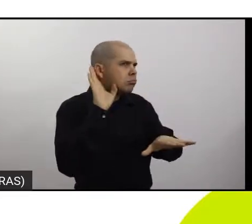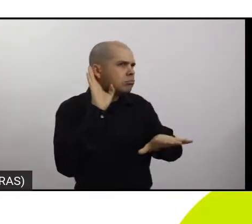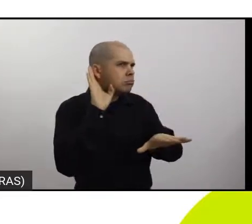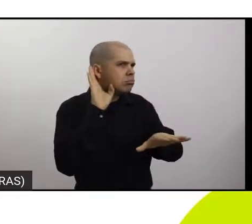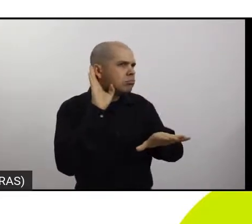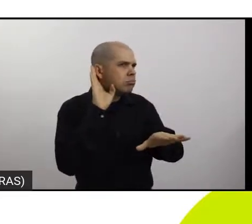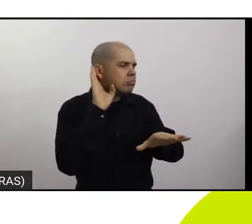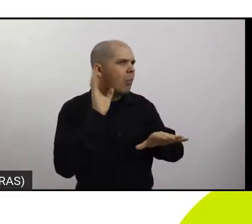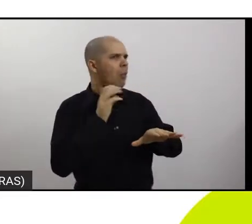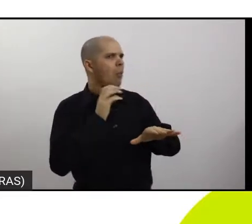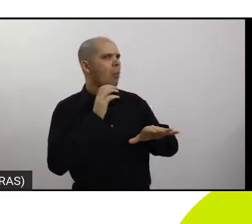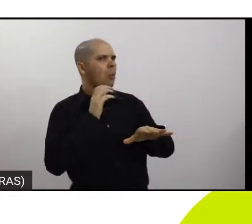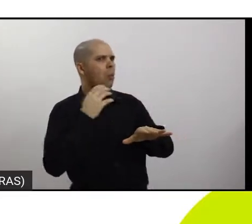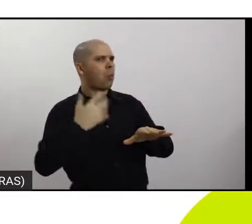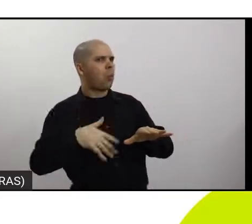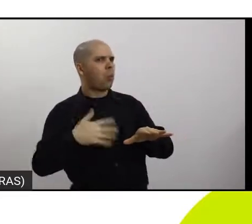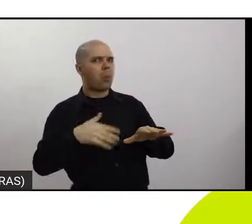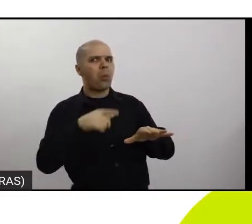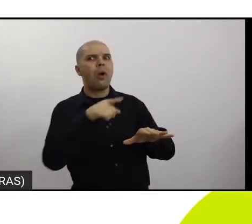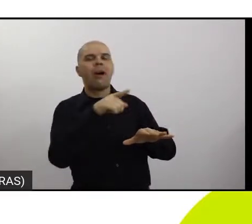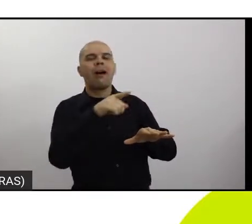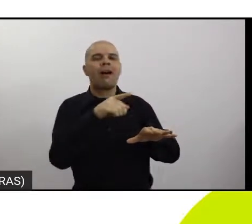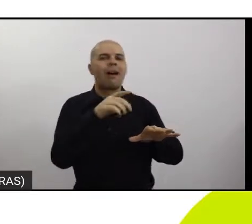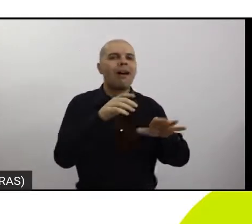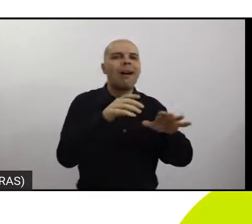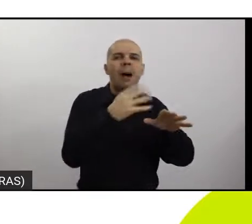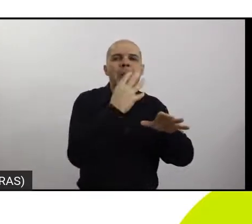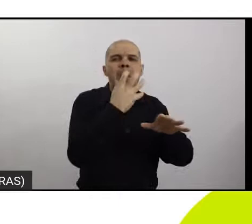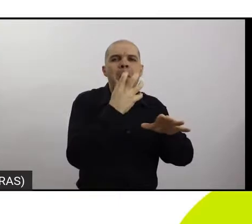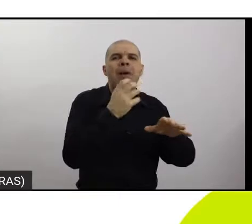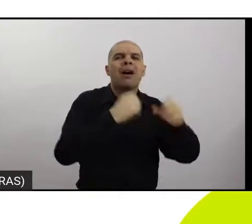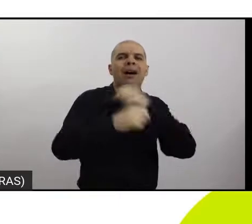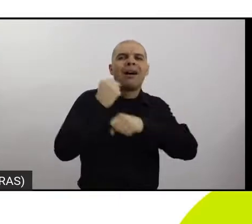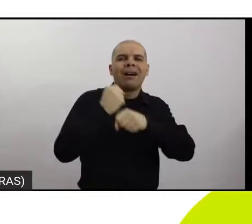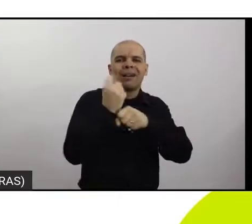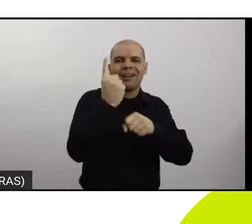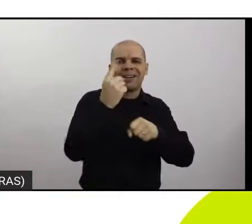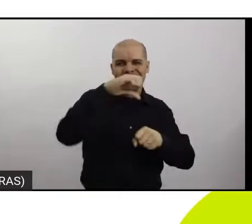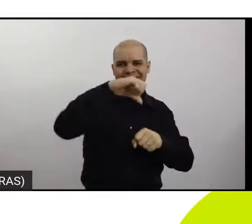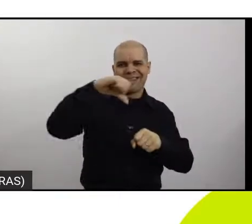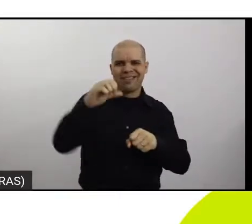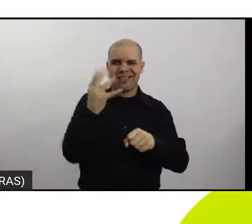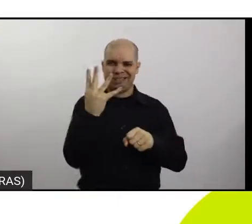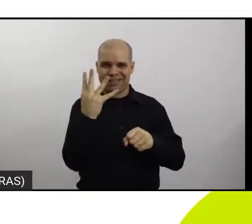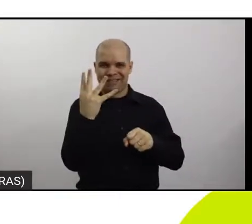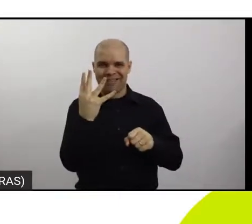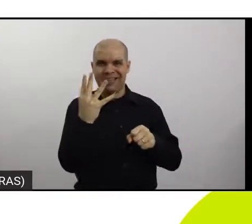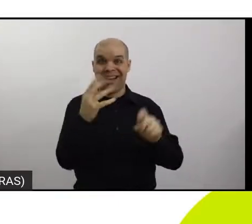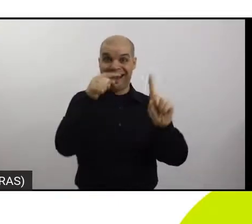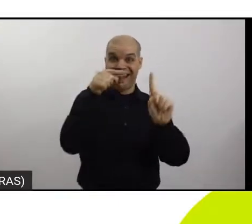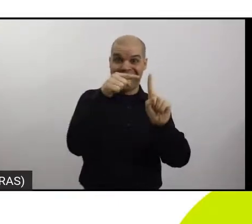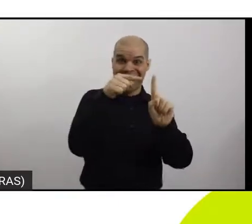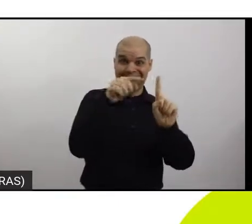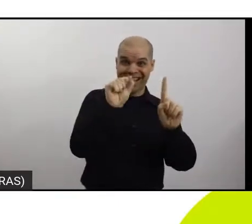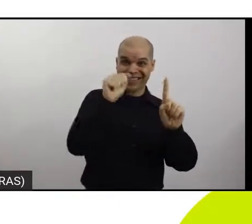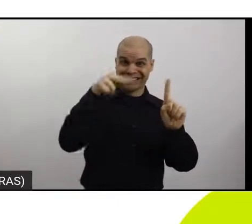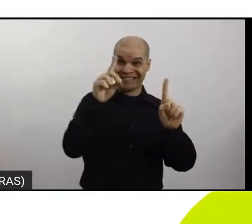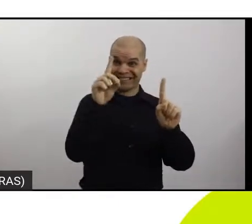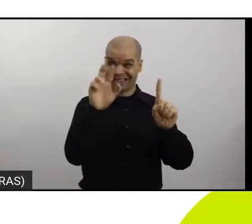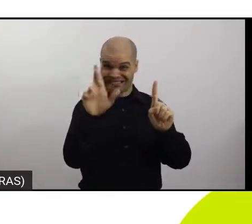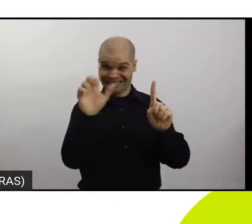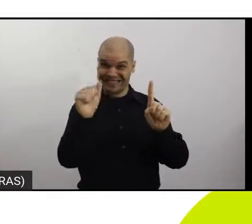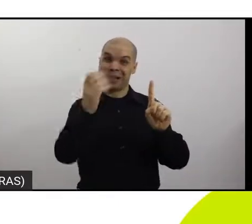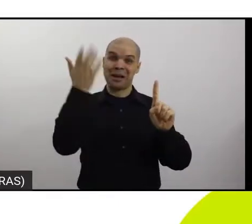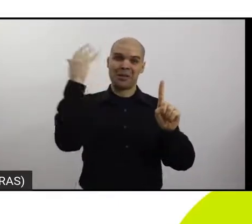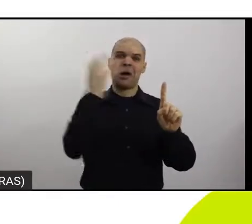é uma entrevista de 94 e que tem muitas palavras, muitas frases da Sandra que estão circulando na minha cabeça todo esse